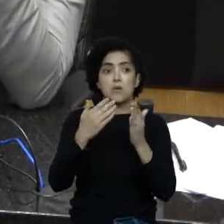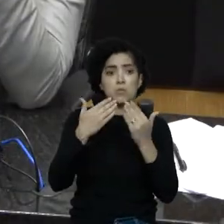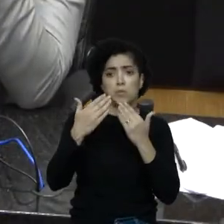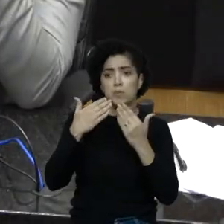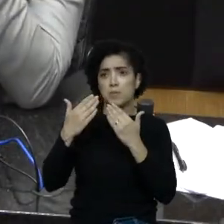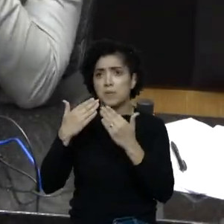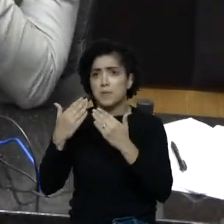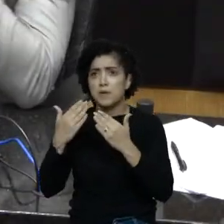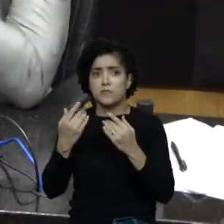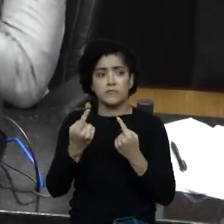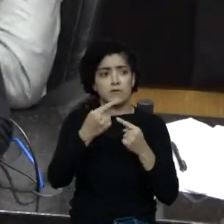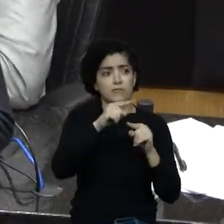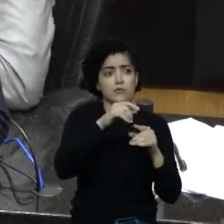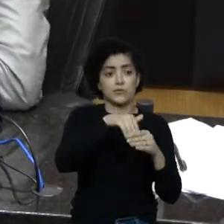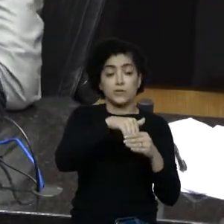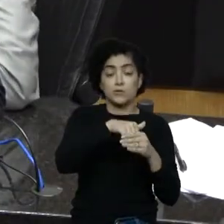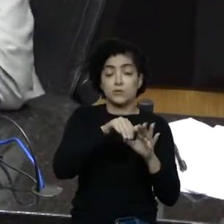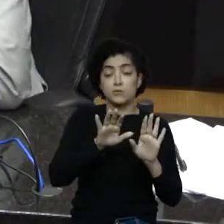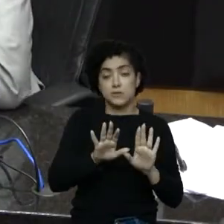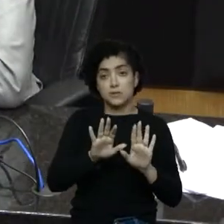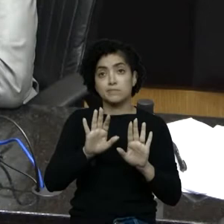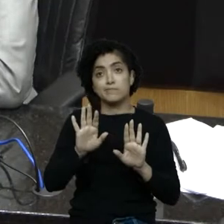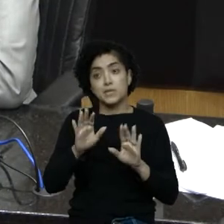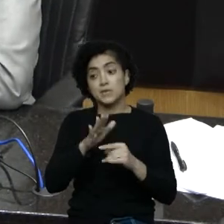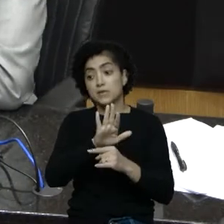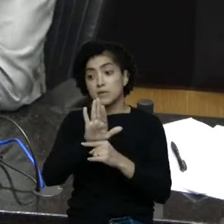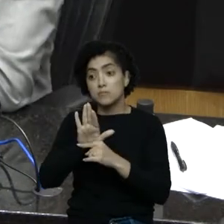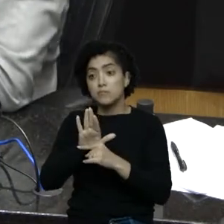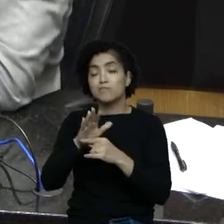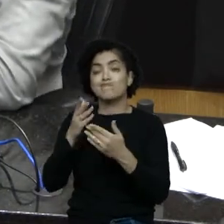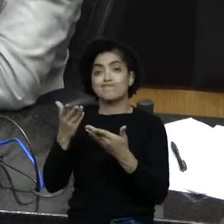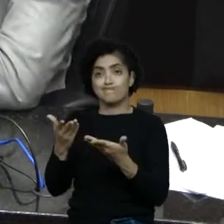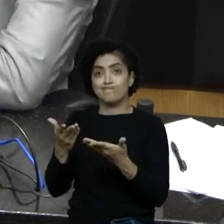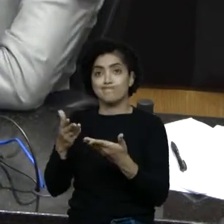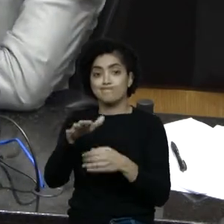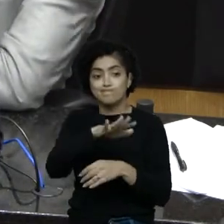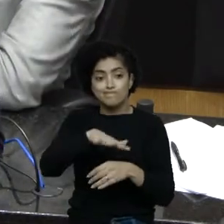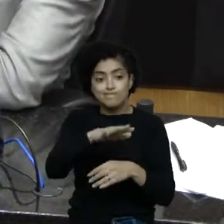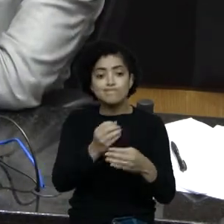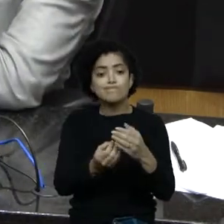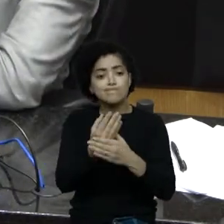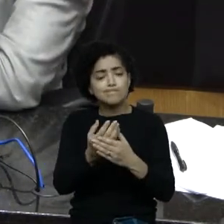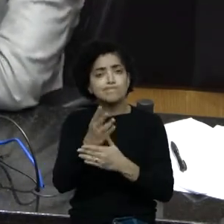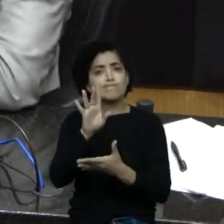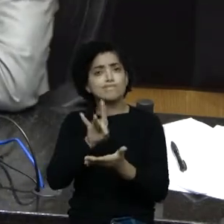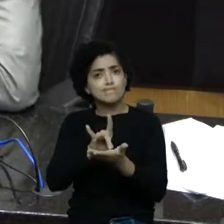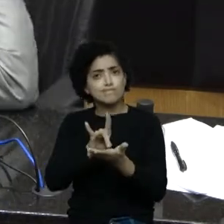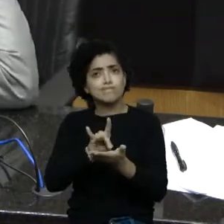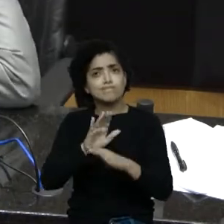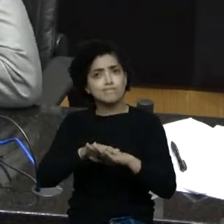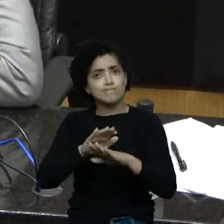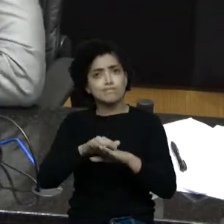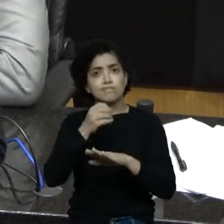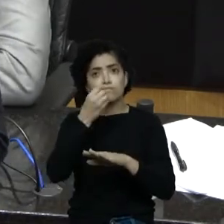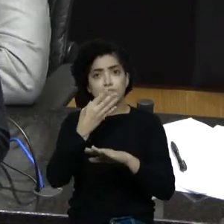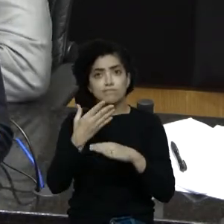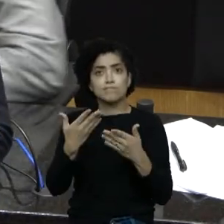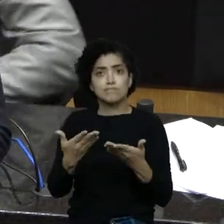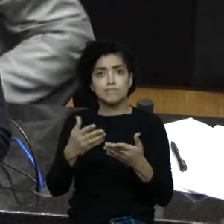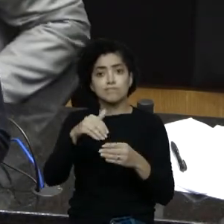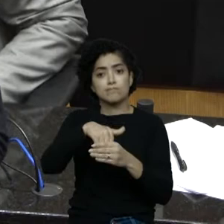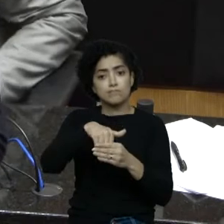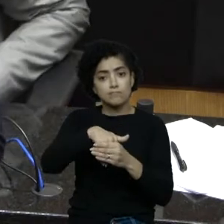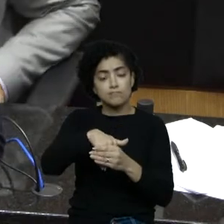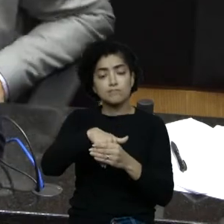voltar com tu porque não tá nem aí mas aqui para poder ajudar setor produtivo de verdade vamos fazer uma boa ação vamos